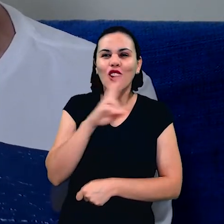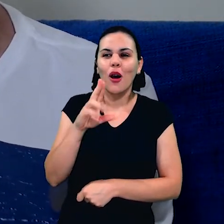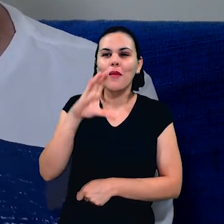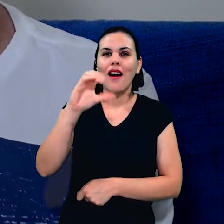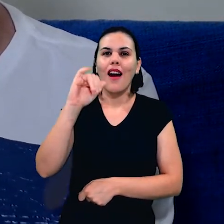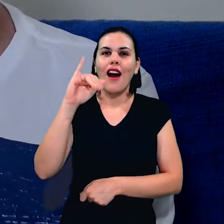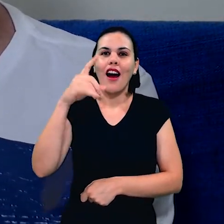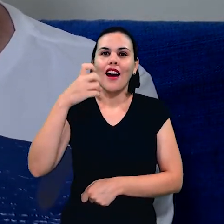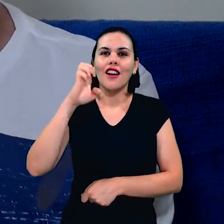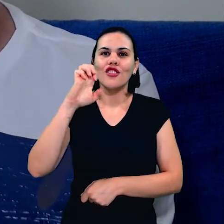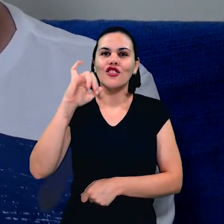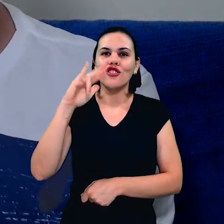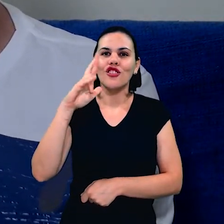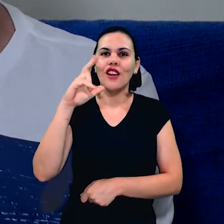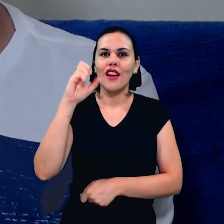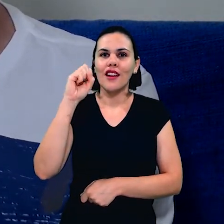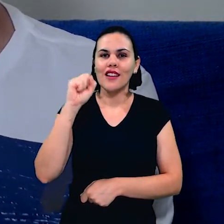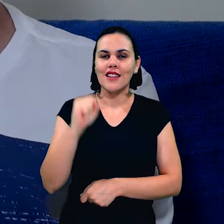caixeiras, né?